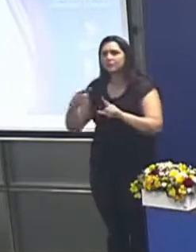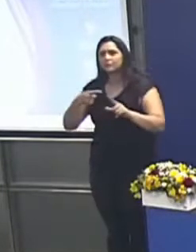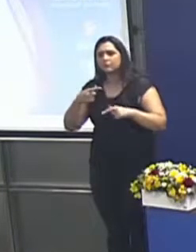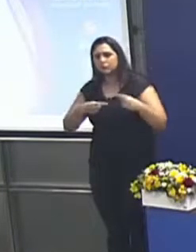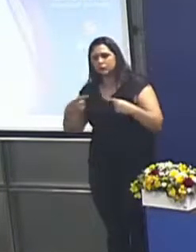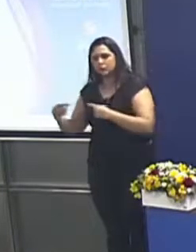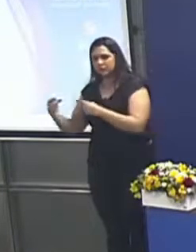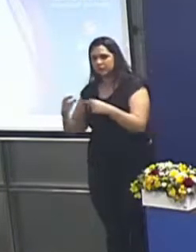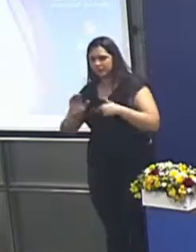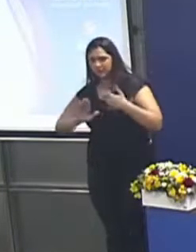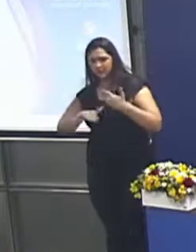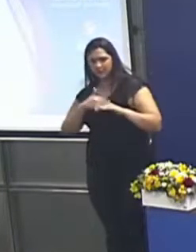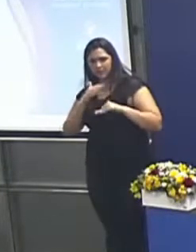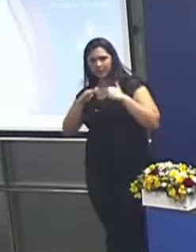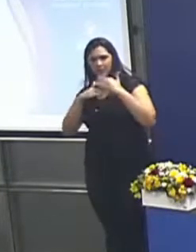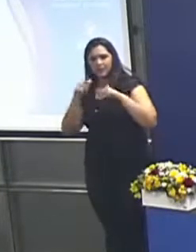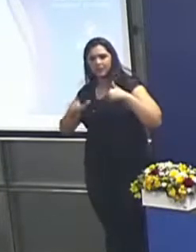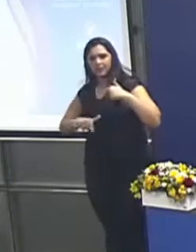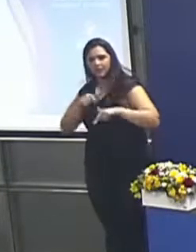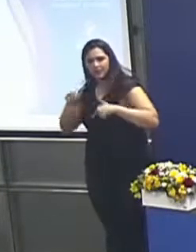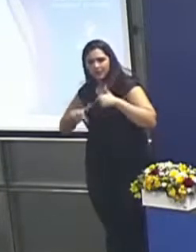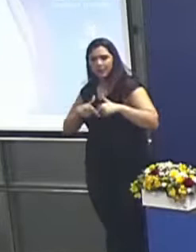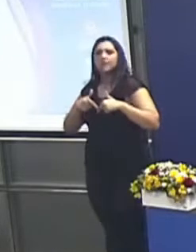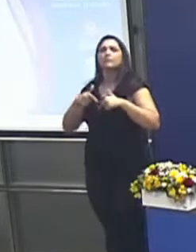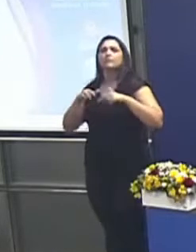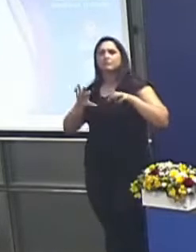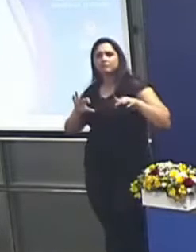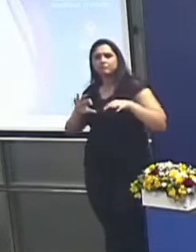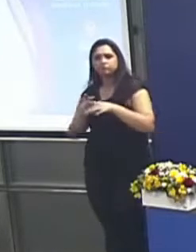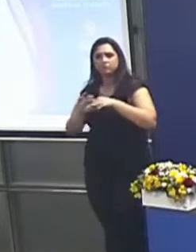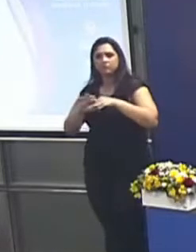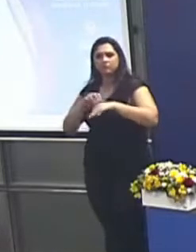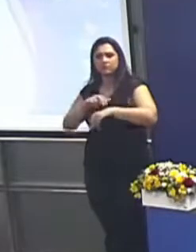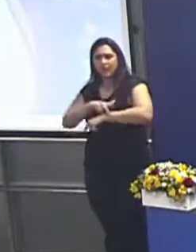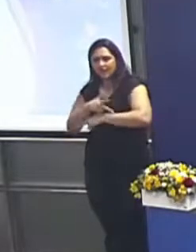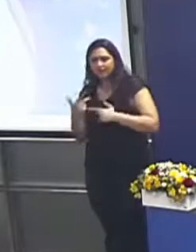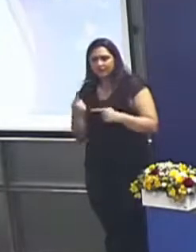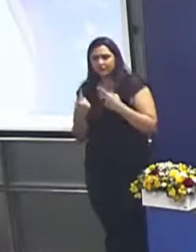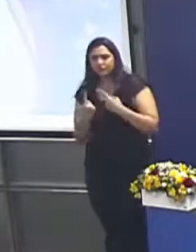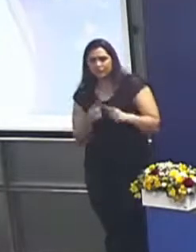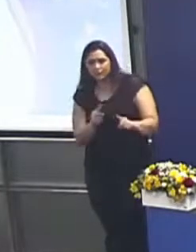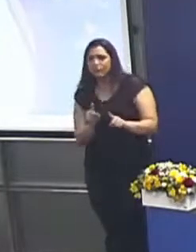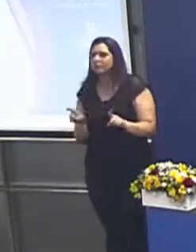faça a construção das ações antirracistas e também